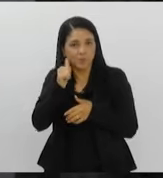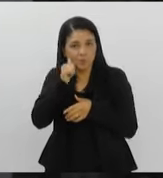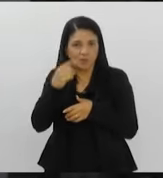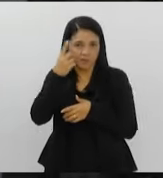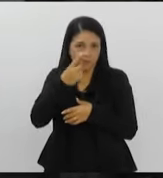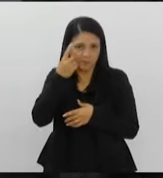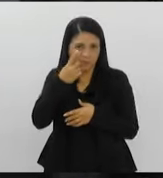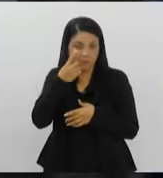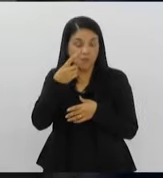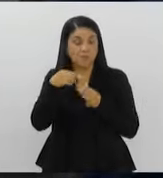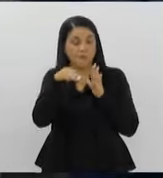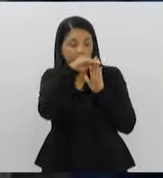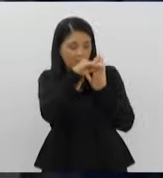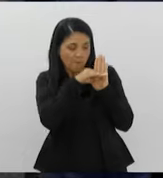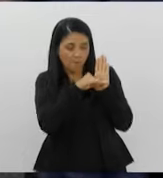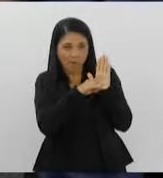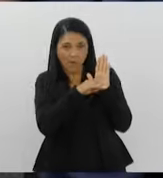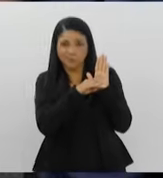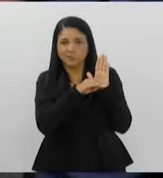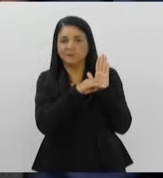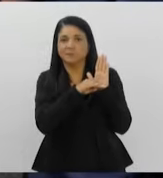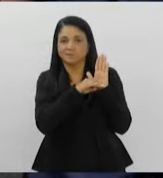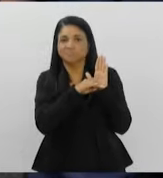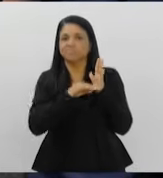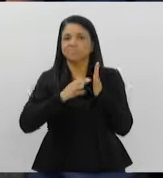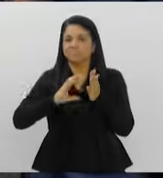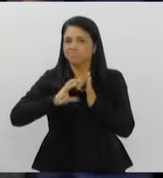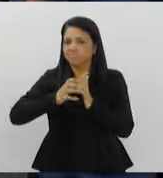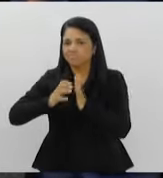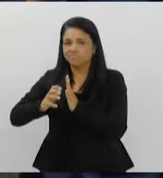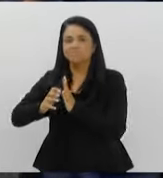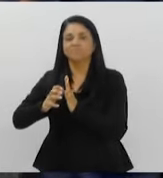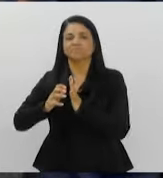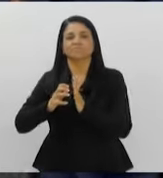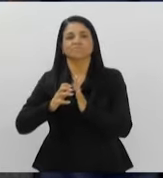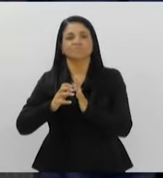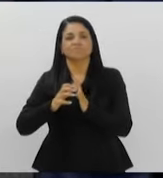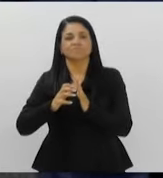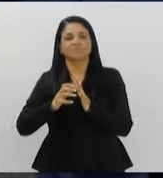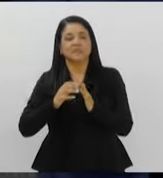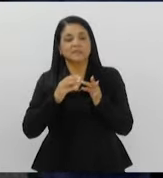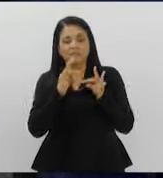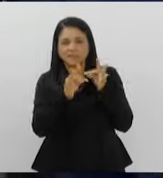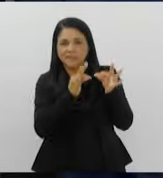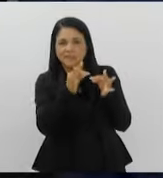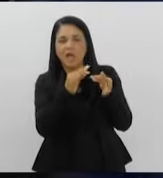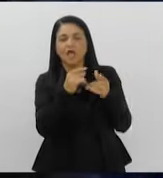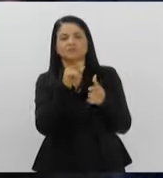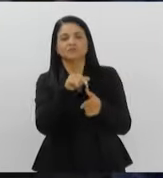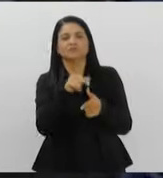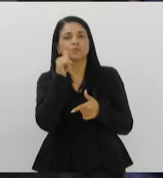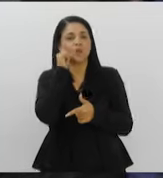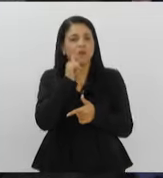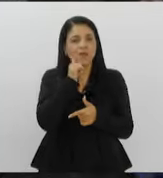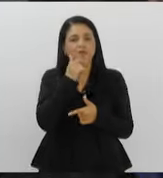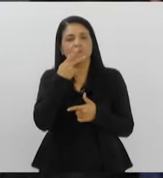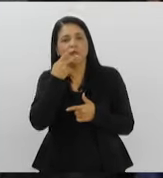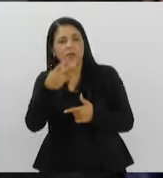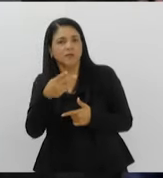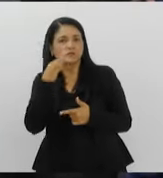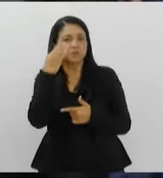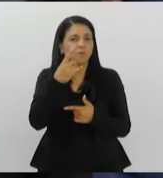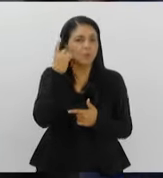pauta é uma pauta suprapartidária, tratar de mulher, cuidar de mulher, falar de mulher